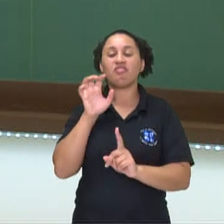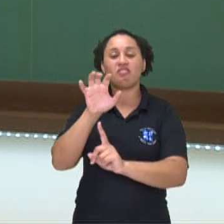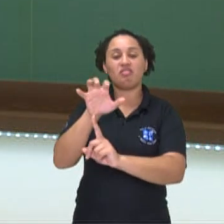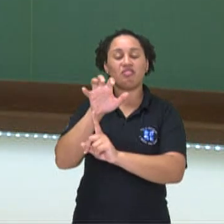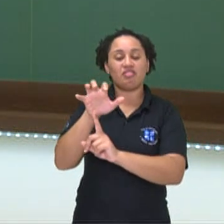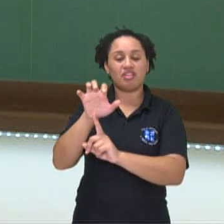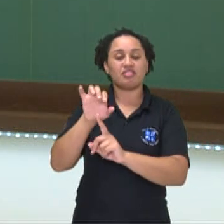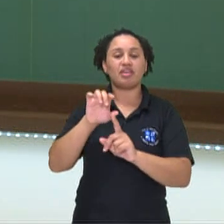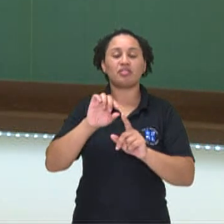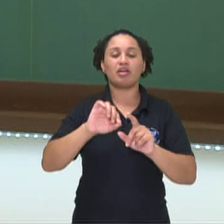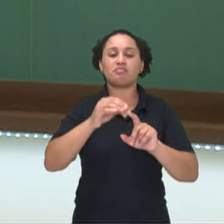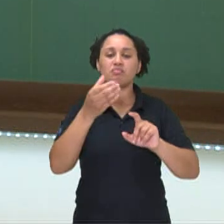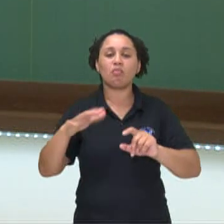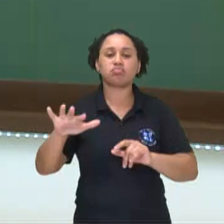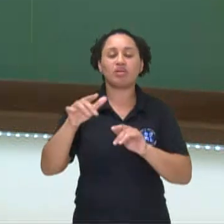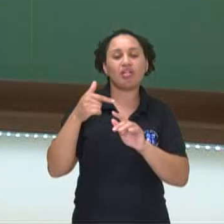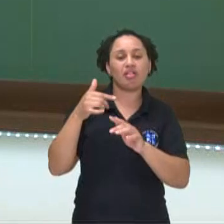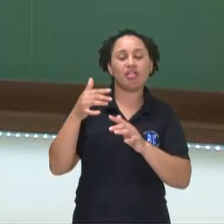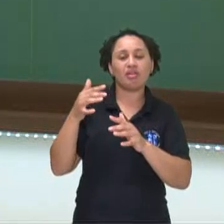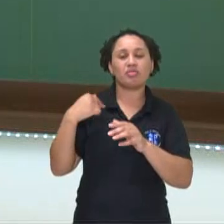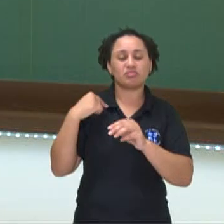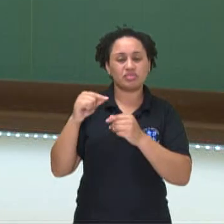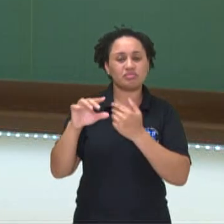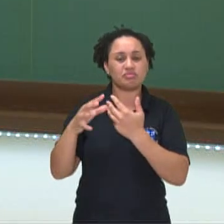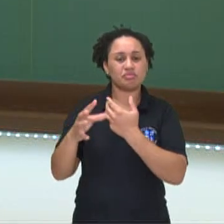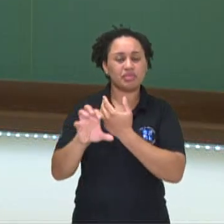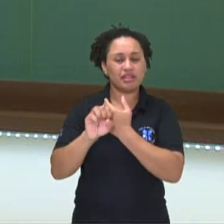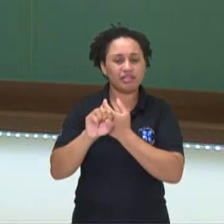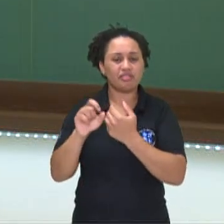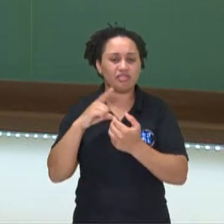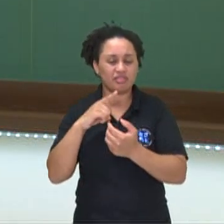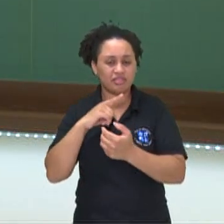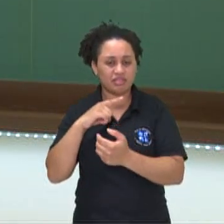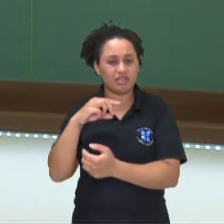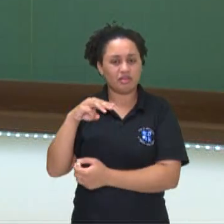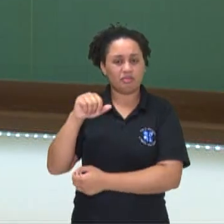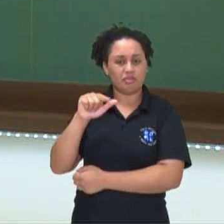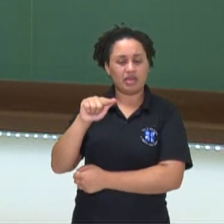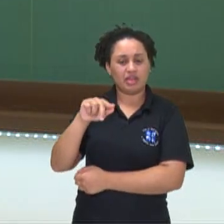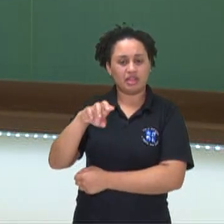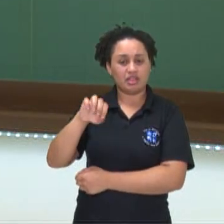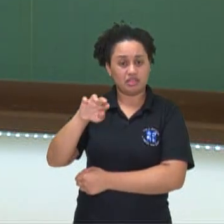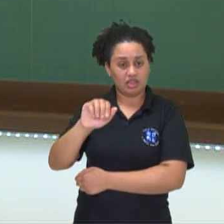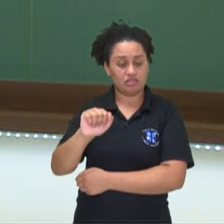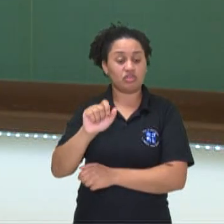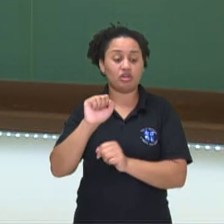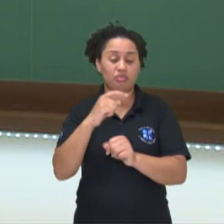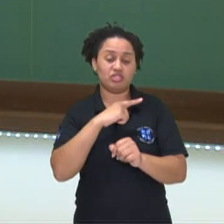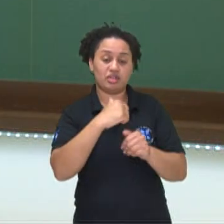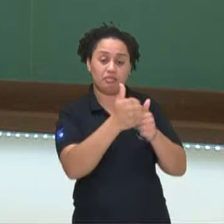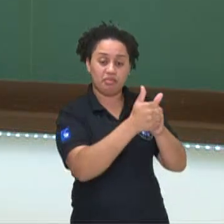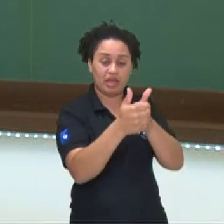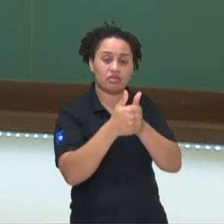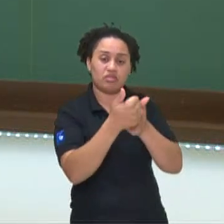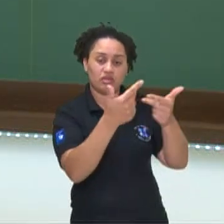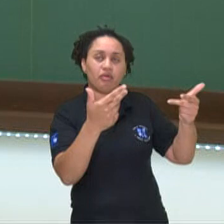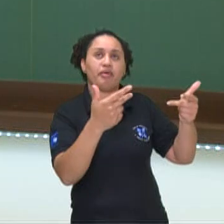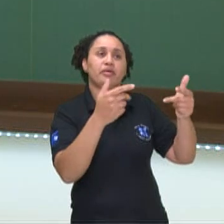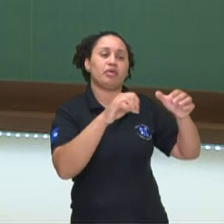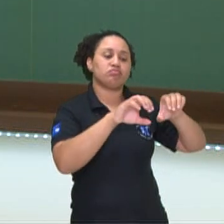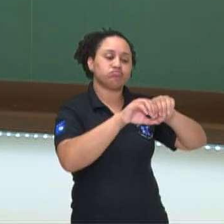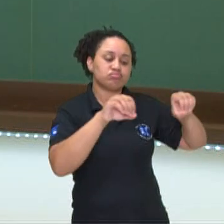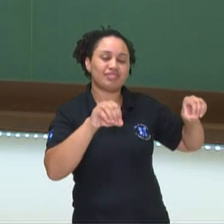ondas eletromagnéticas. Então ela pode estar perto de alguma fonte emissora de ondas eletromagnéticas, como